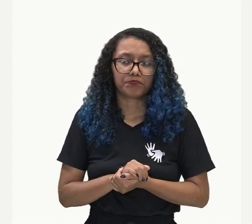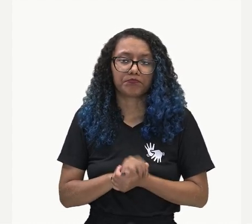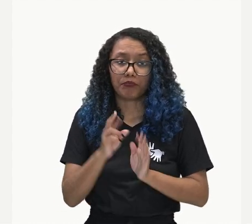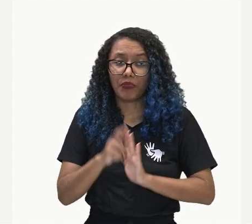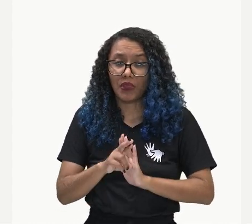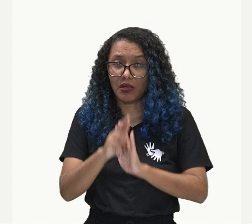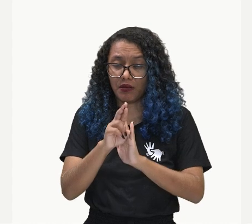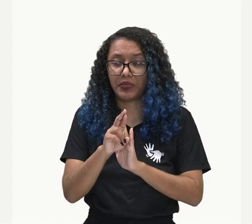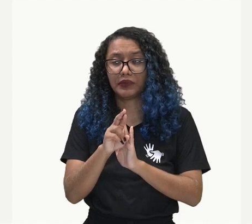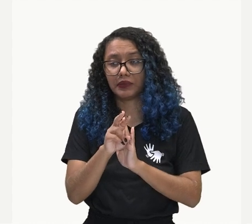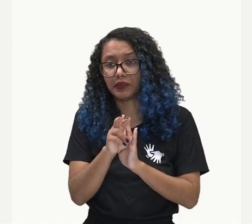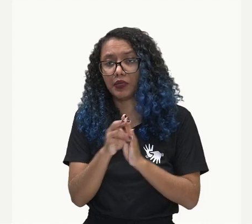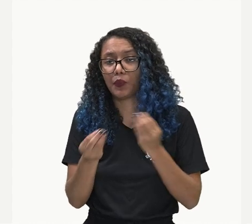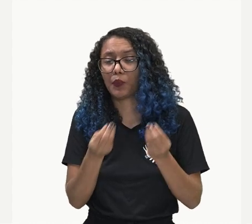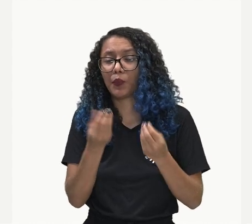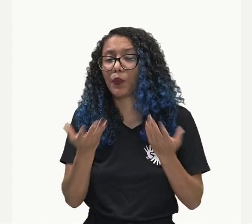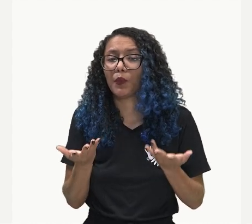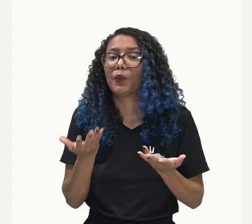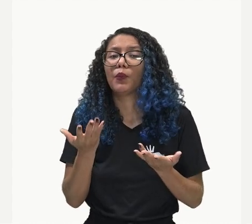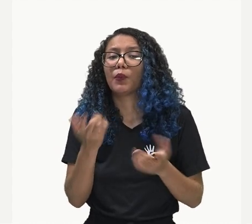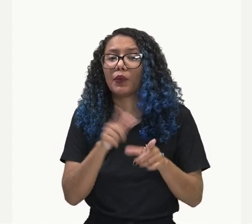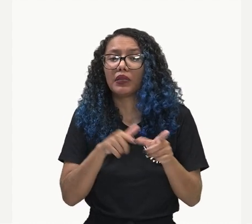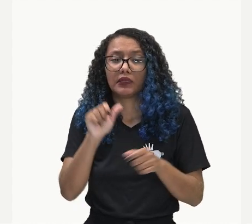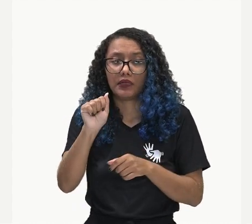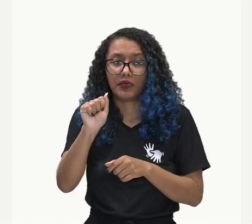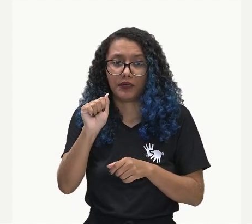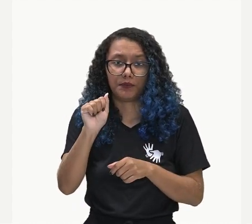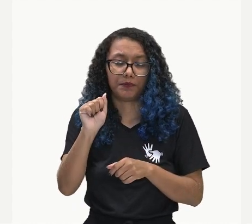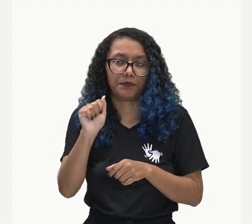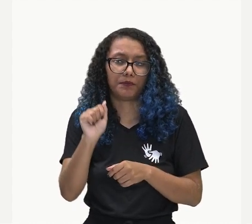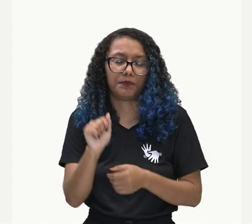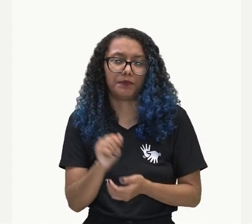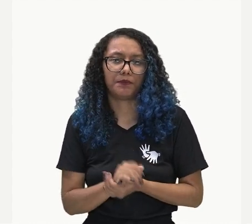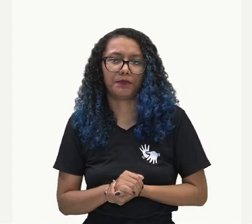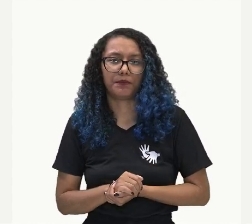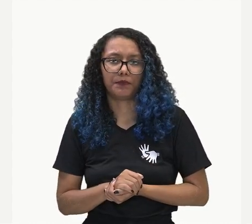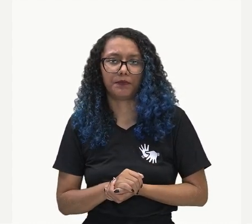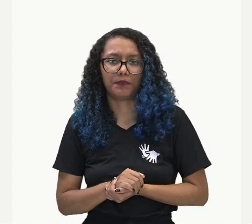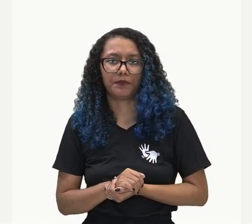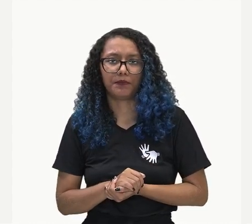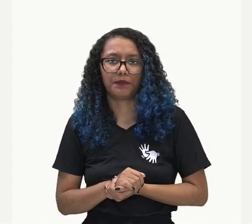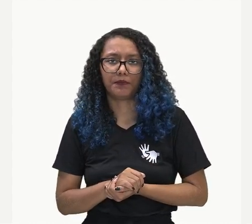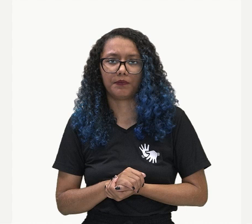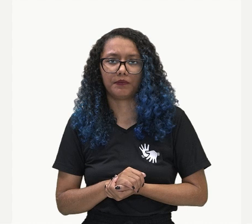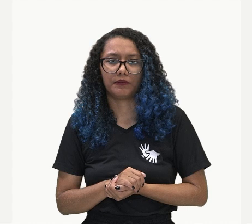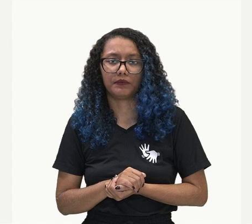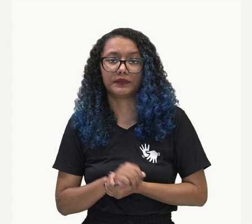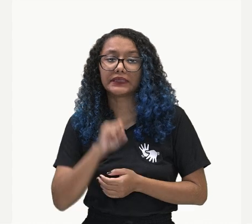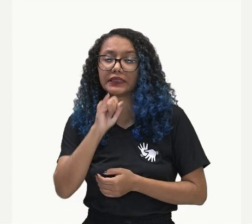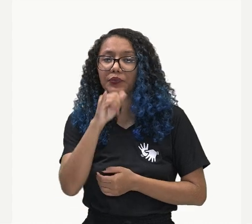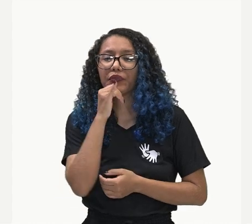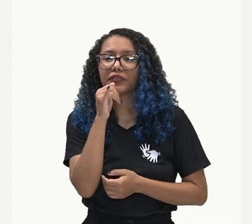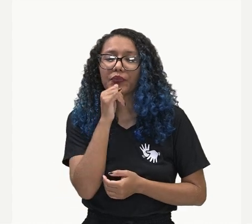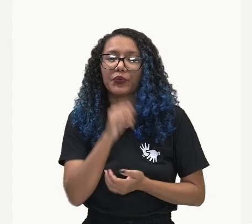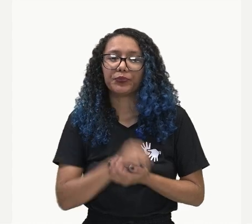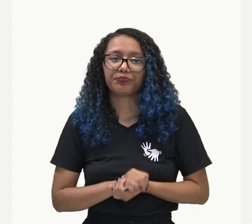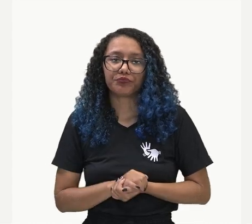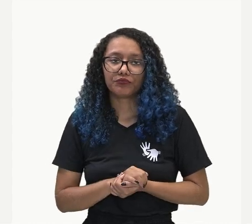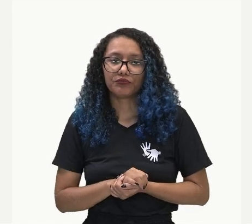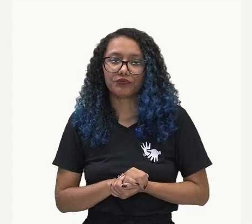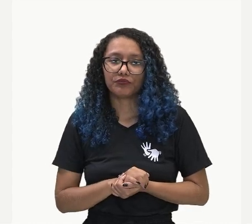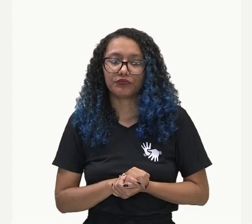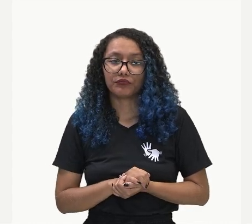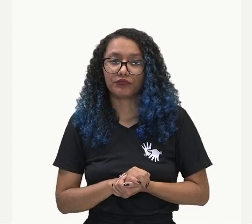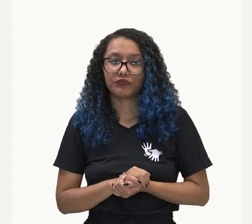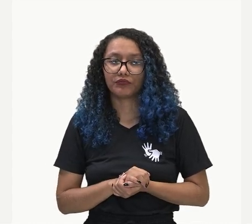eu vou destacar para você nesse momento aqui, não é por acaso, tá bom? Então quando você observar no equipamento que foi